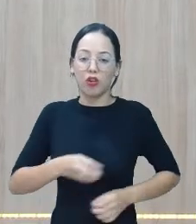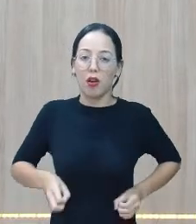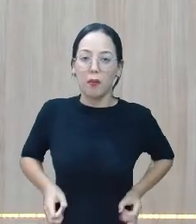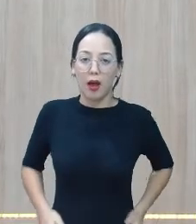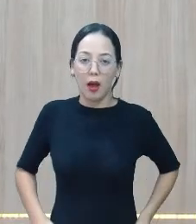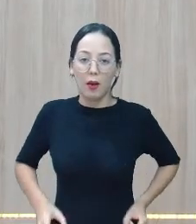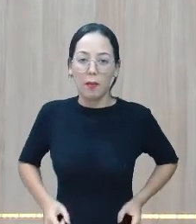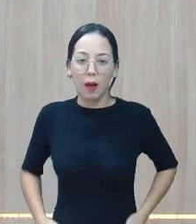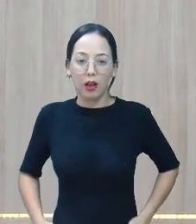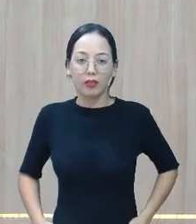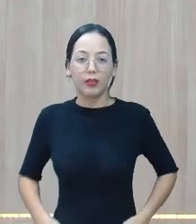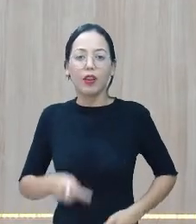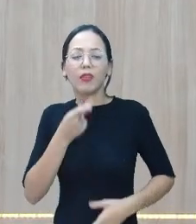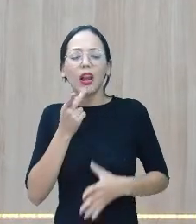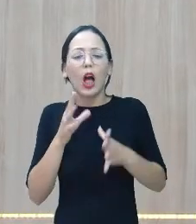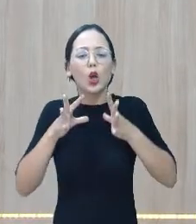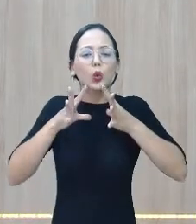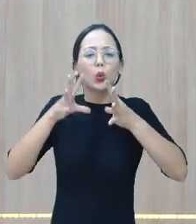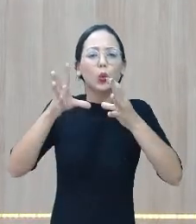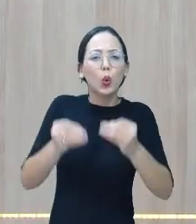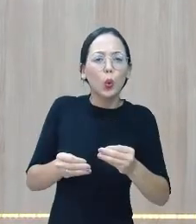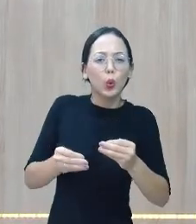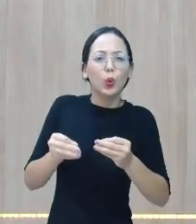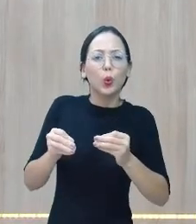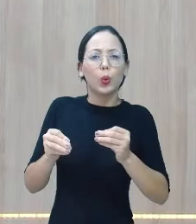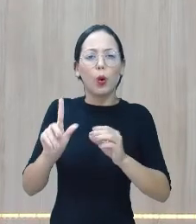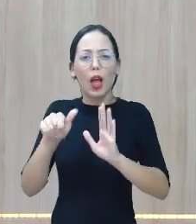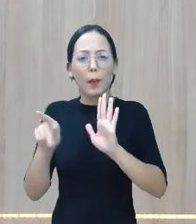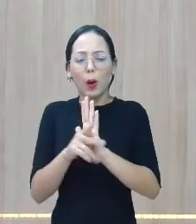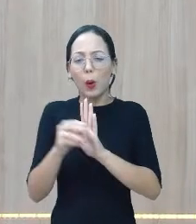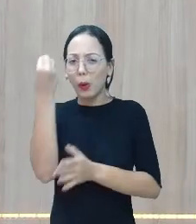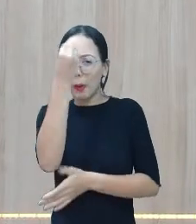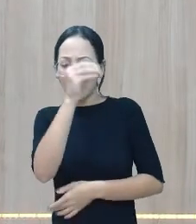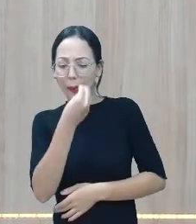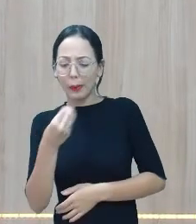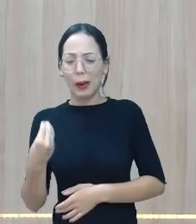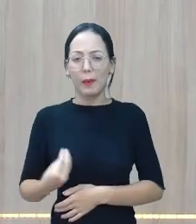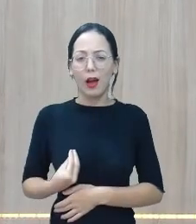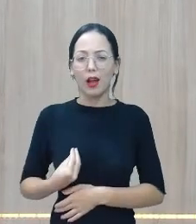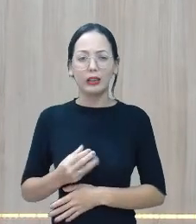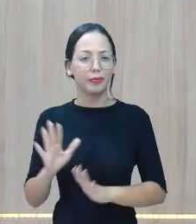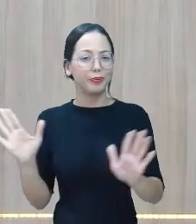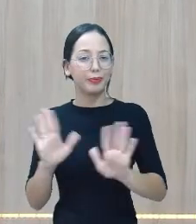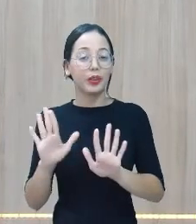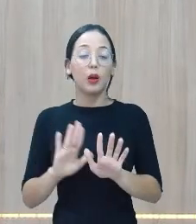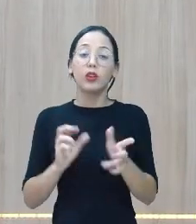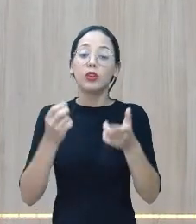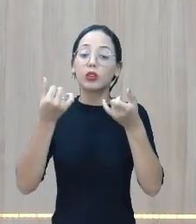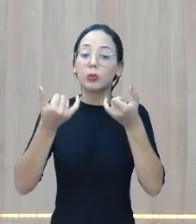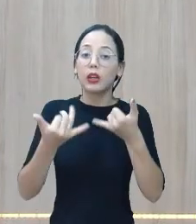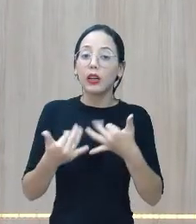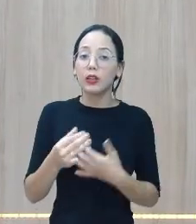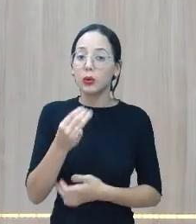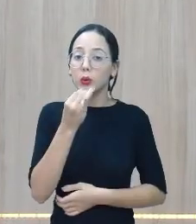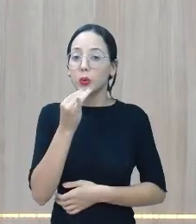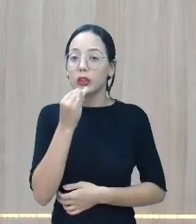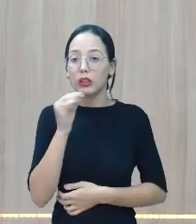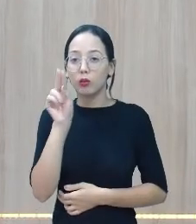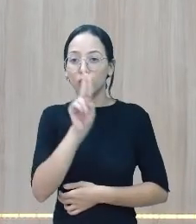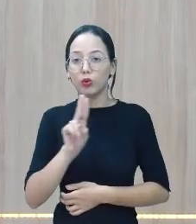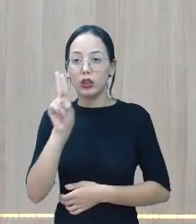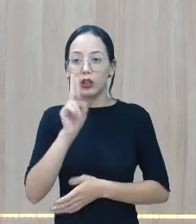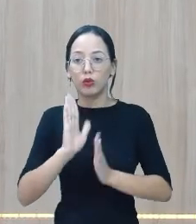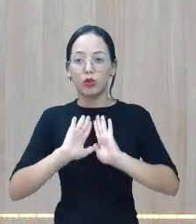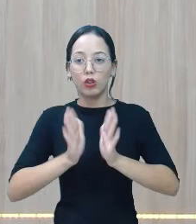nós não podemos dizer assim, todos os artistas são vaidosos. Não, nem todos. Então, a explicação daquele exemplo usado, tá,